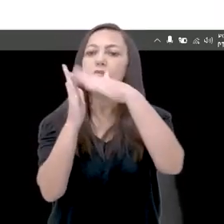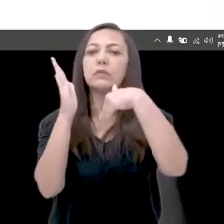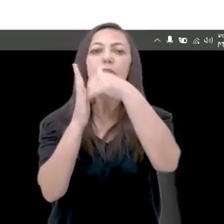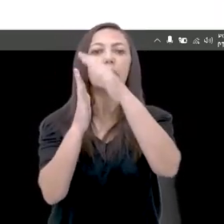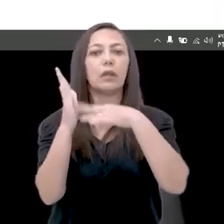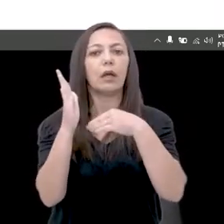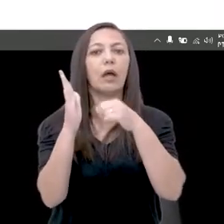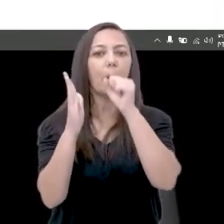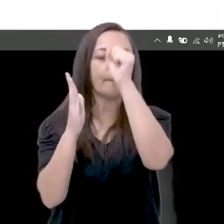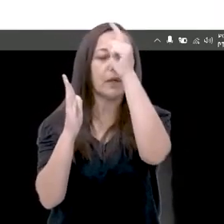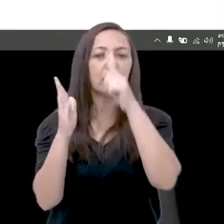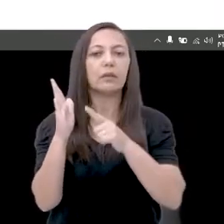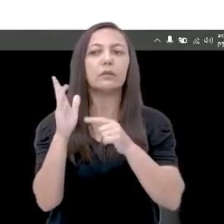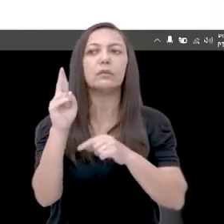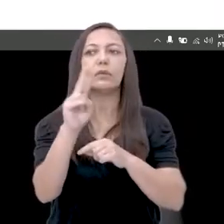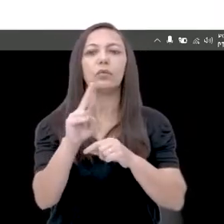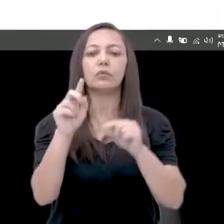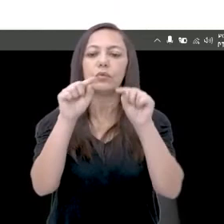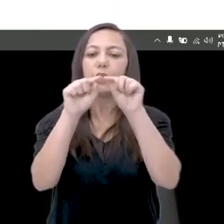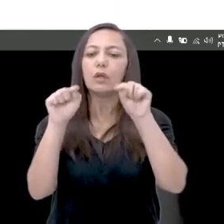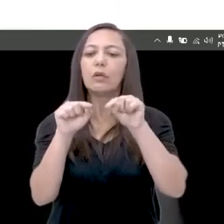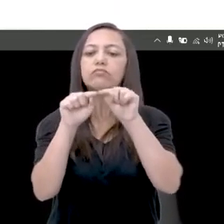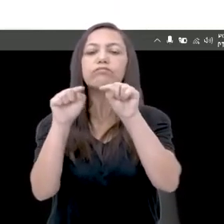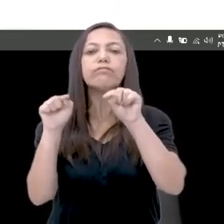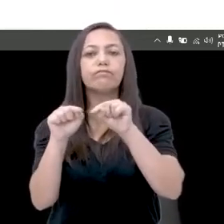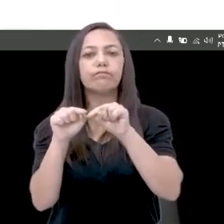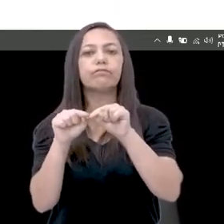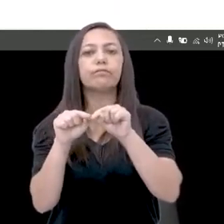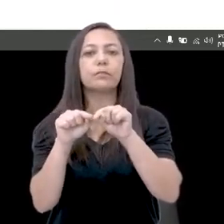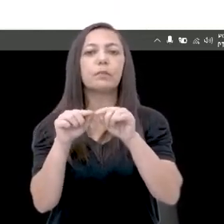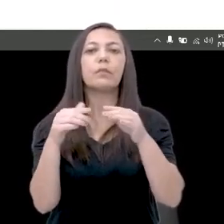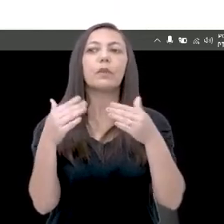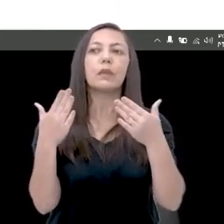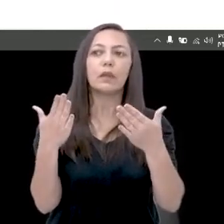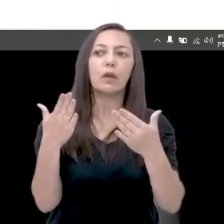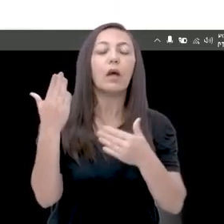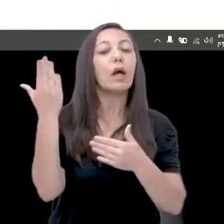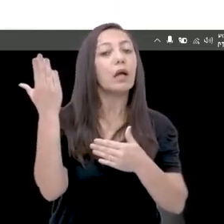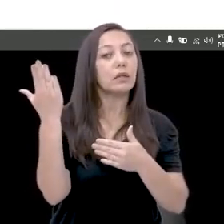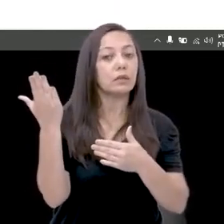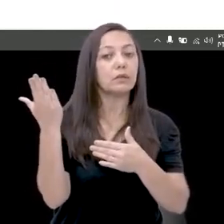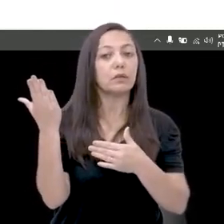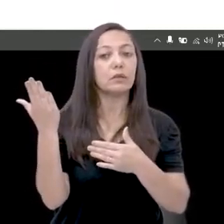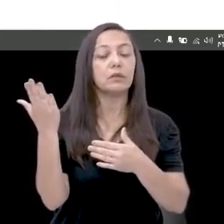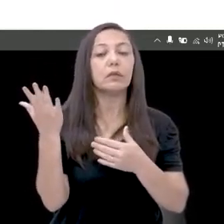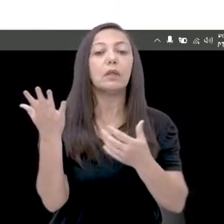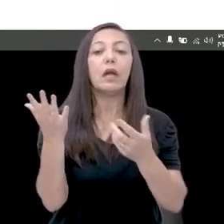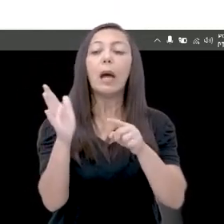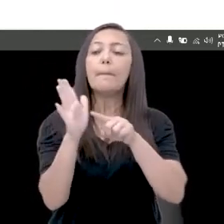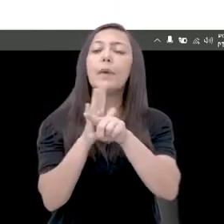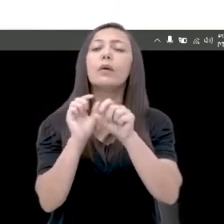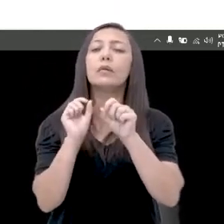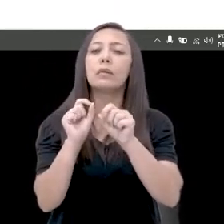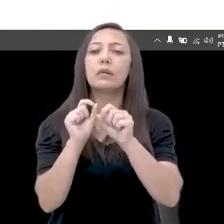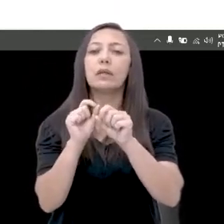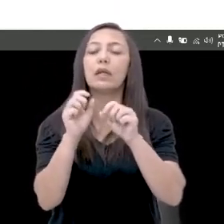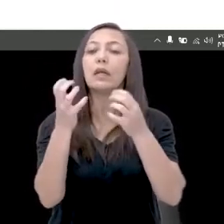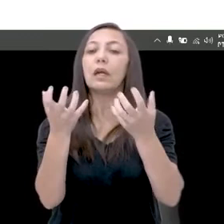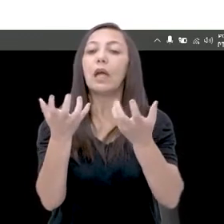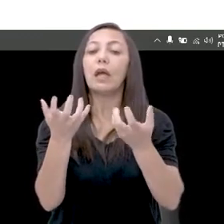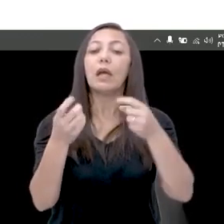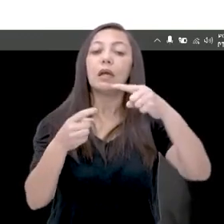de tinta amarela. Utilizei duas partes de tinta amarela. Sendo que nesse caso, agora ele quer